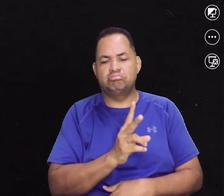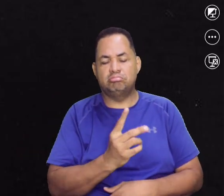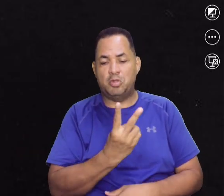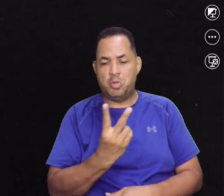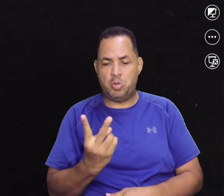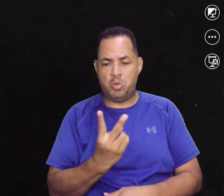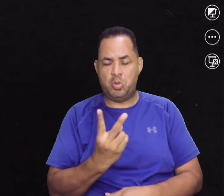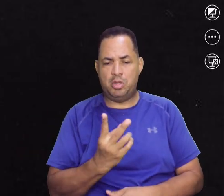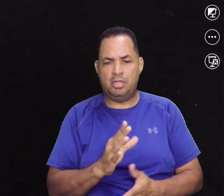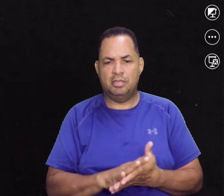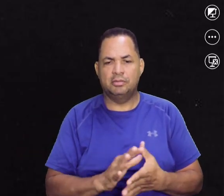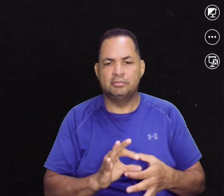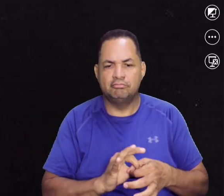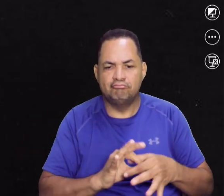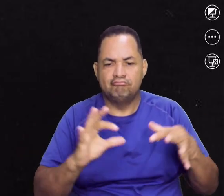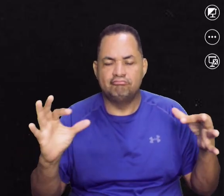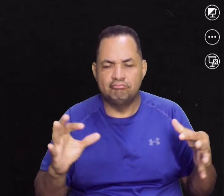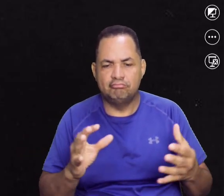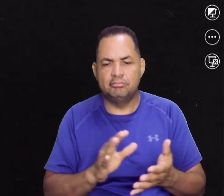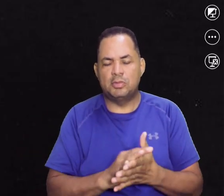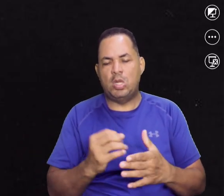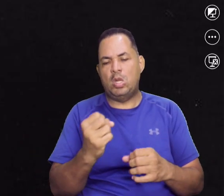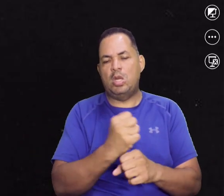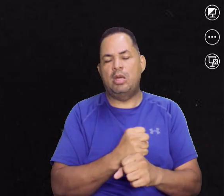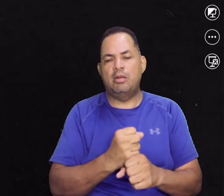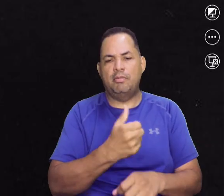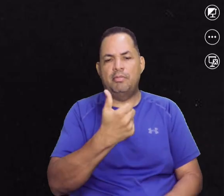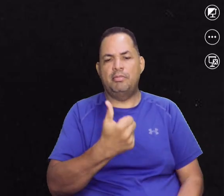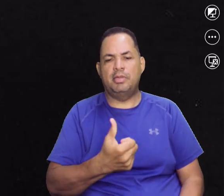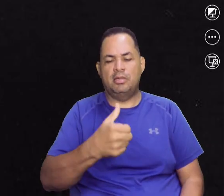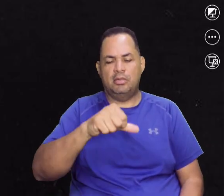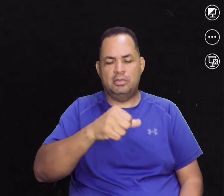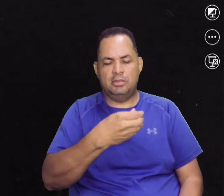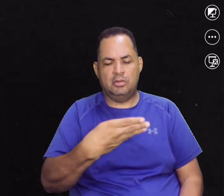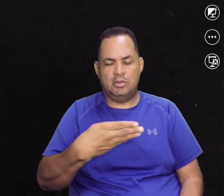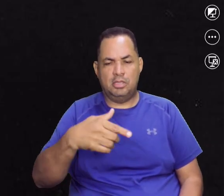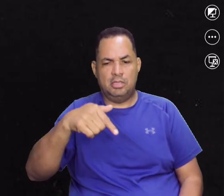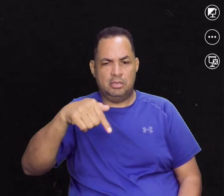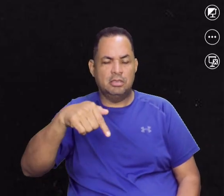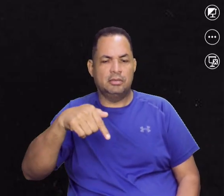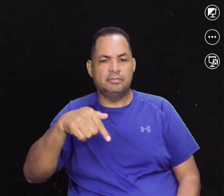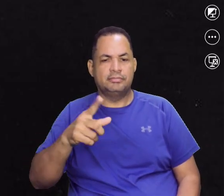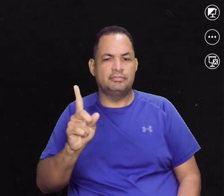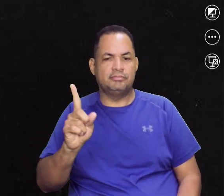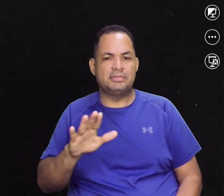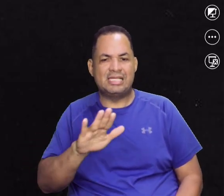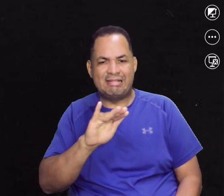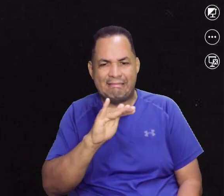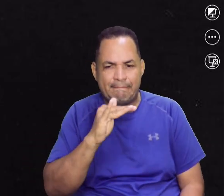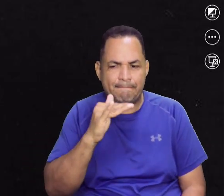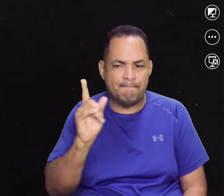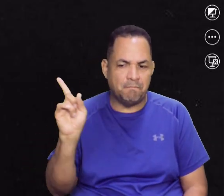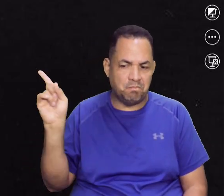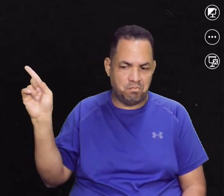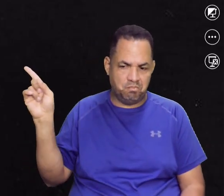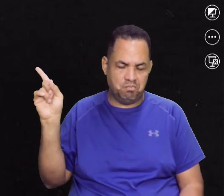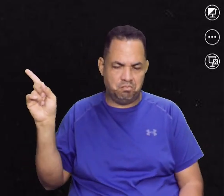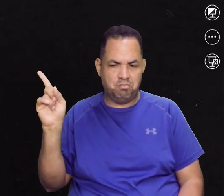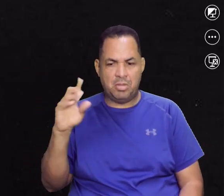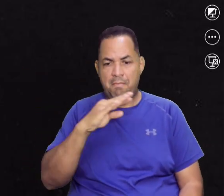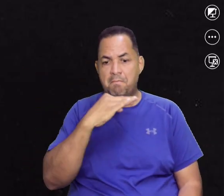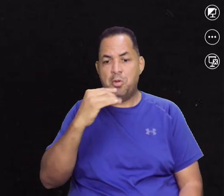a independência vem em 1947, o Gandhi ele vai ser assassinado no